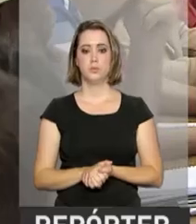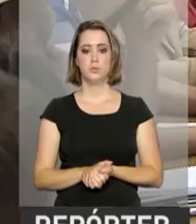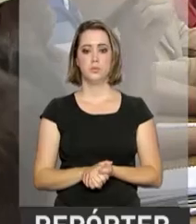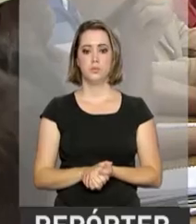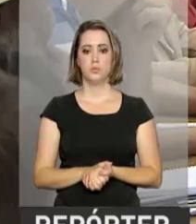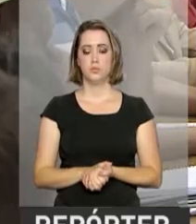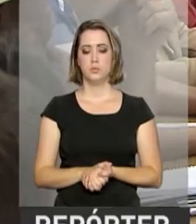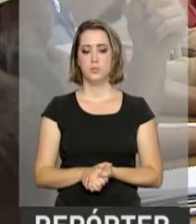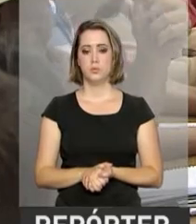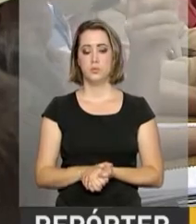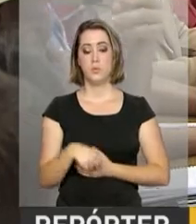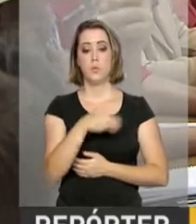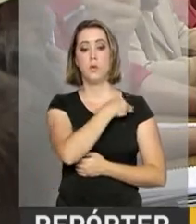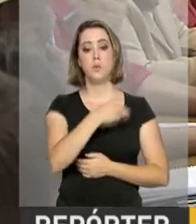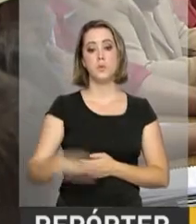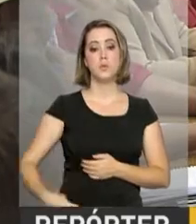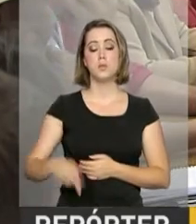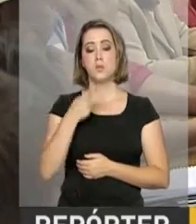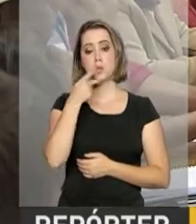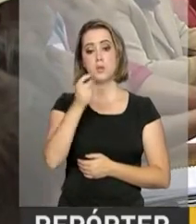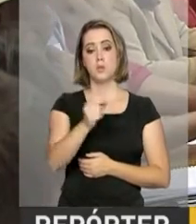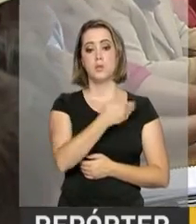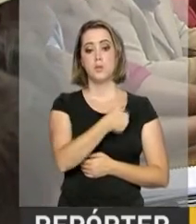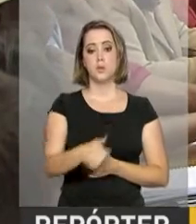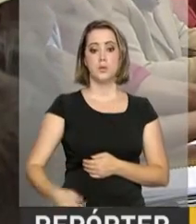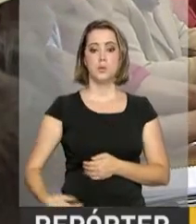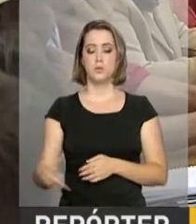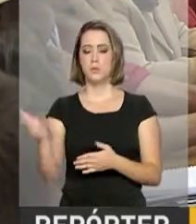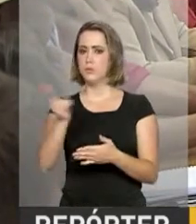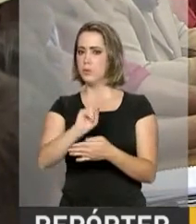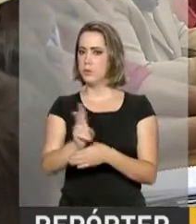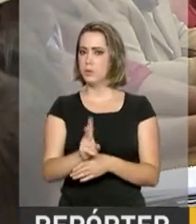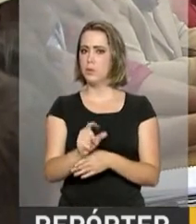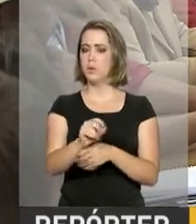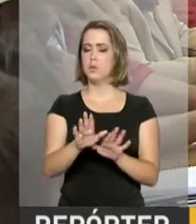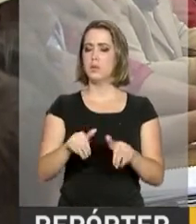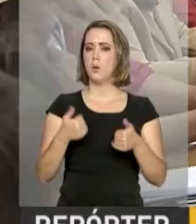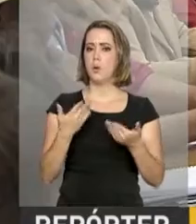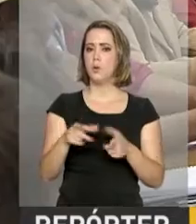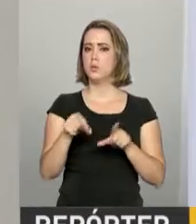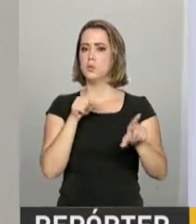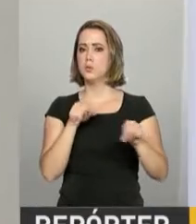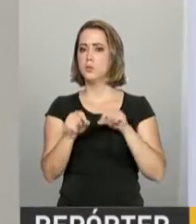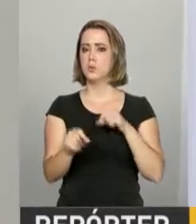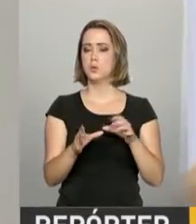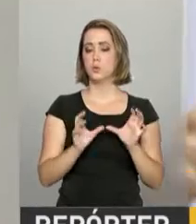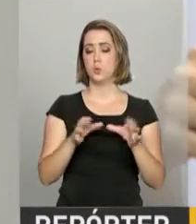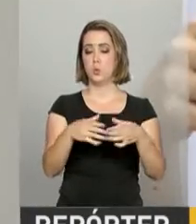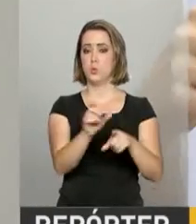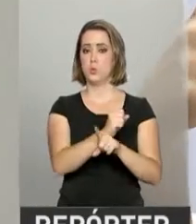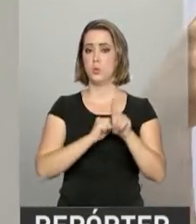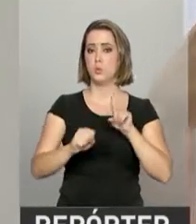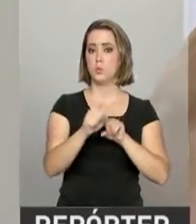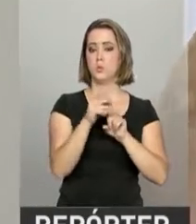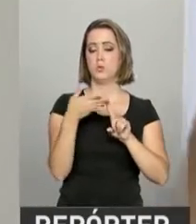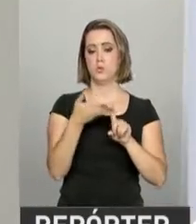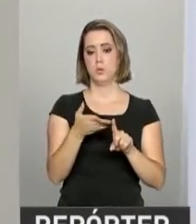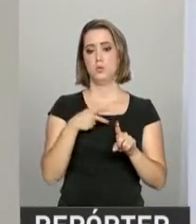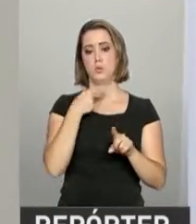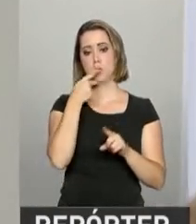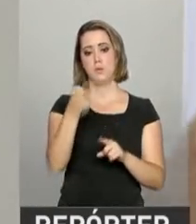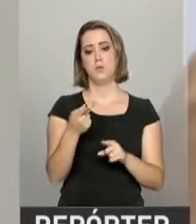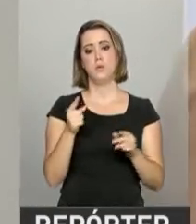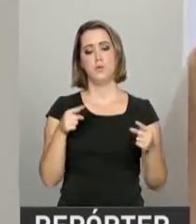o ministro afirmou que o governo vai analisar as demandas dos movimentos sociais e reafirmou as metas para o programa